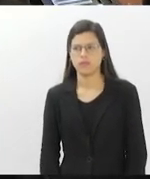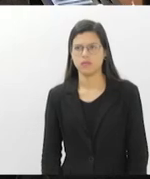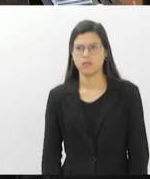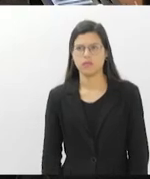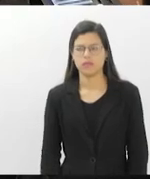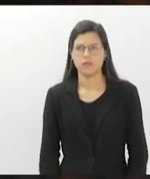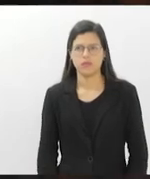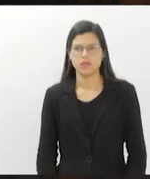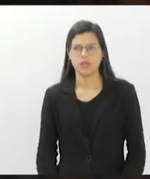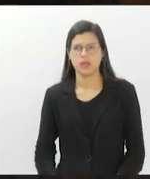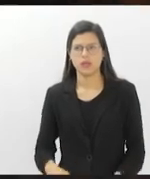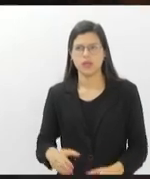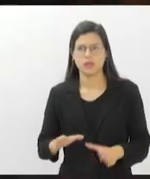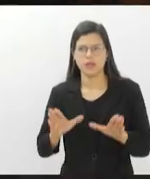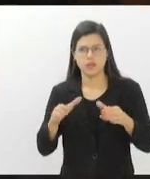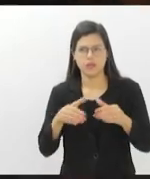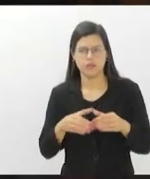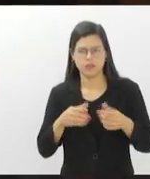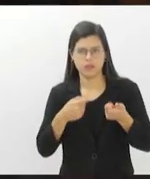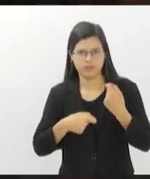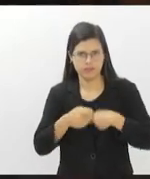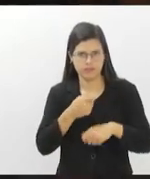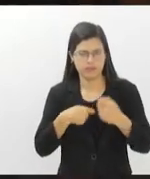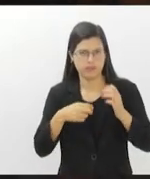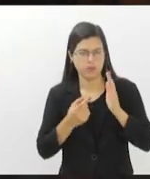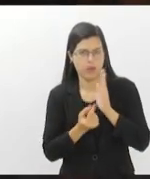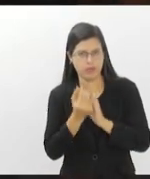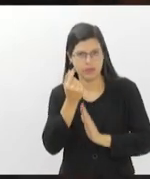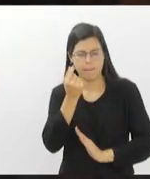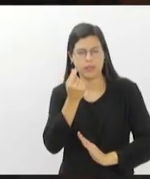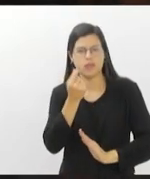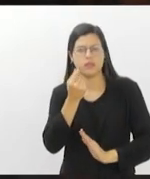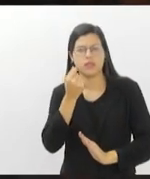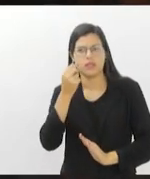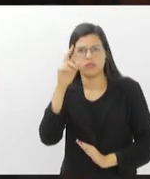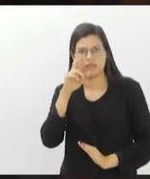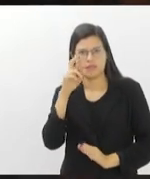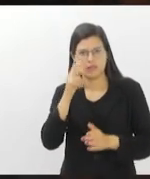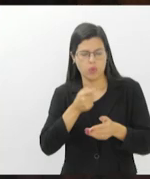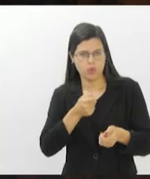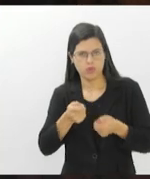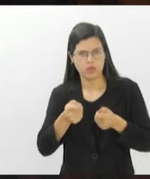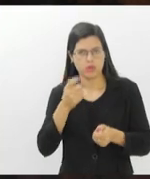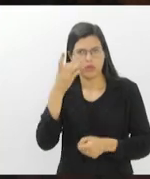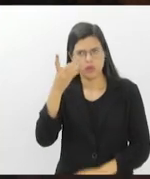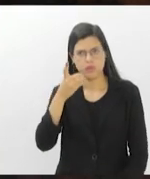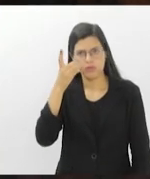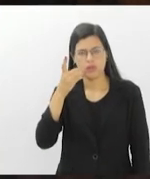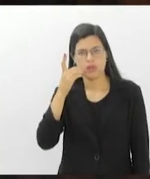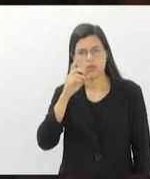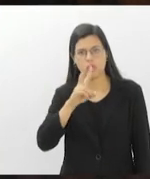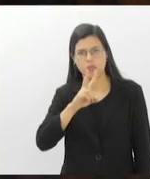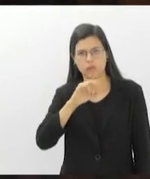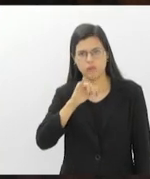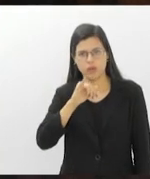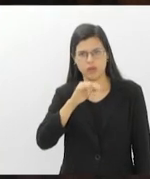Pela Comissão de Orçamento, Finanças, Fiscalização Financeira e Controle, deputado Vinícius Cozolino.